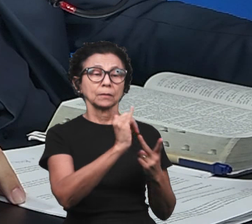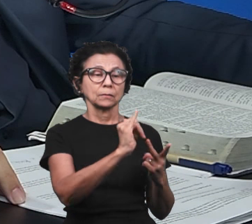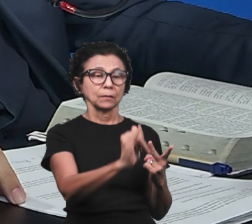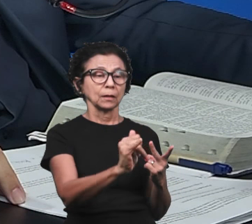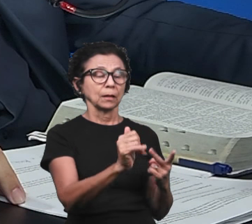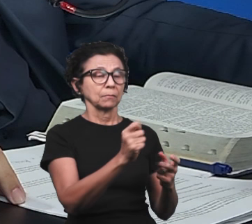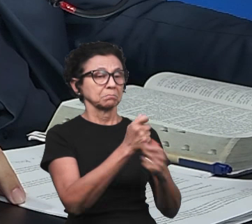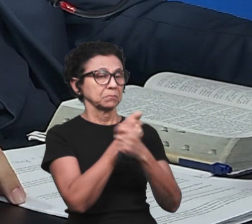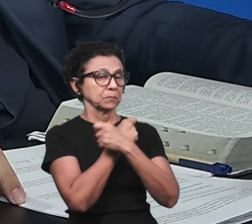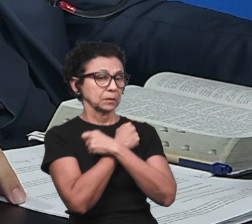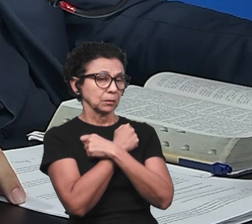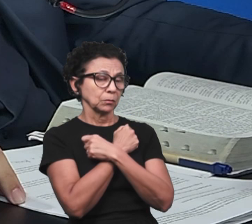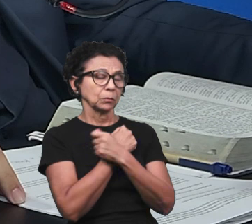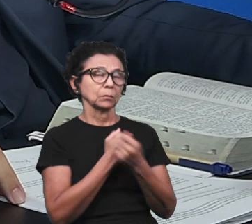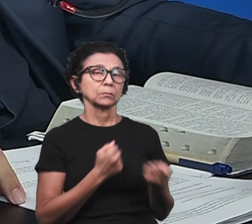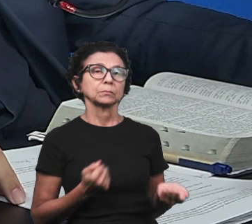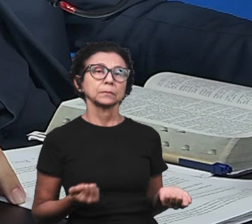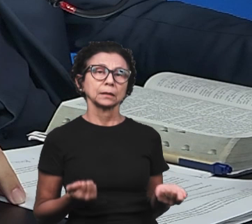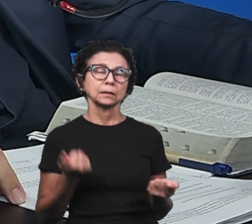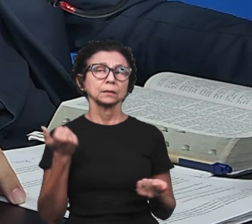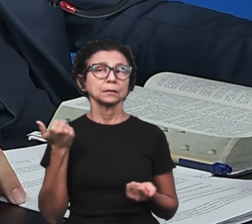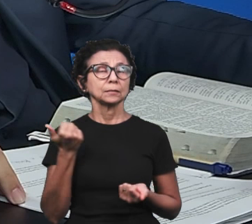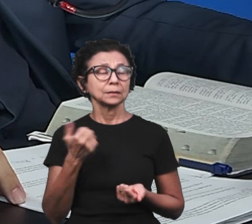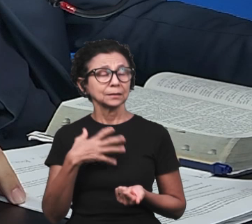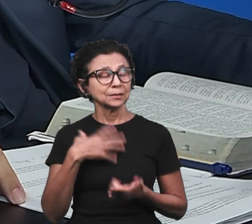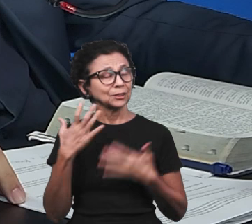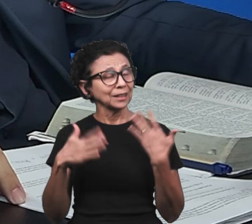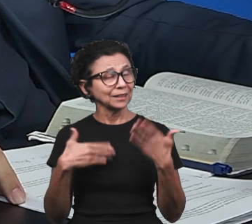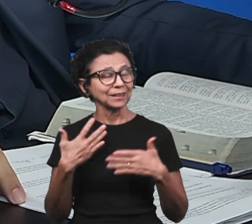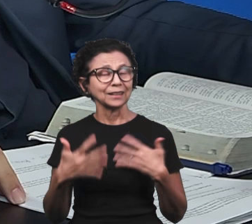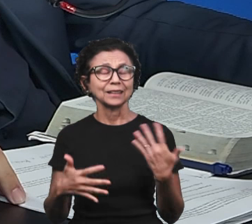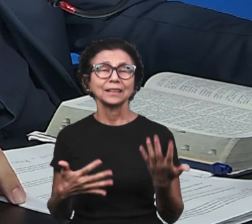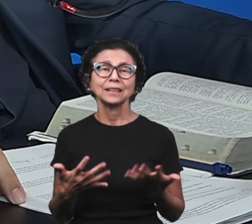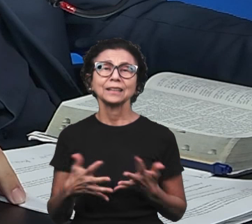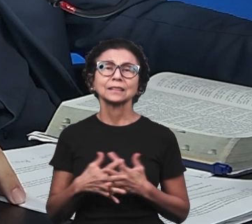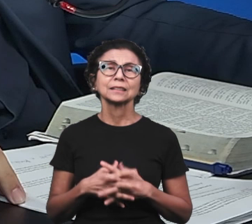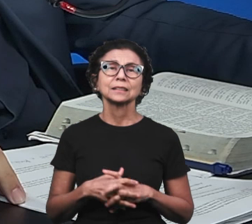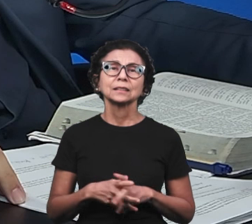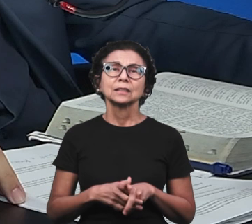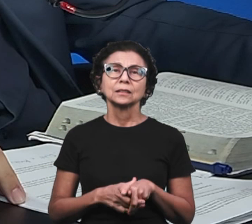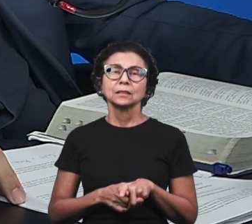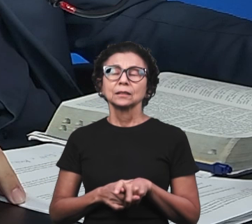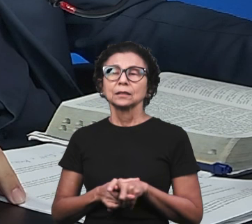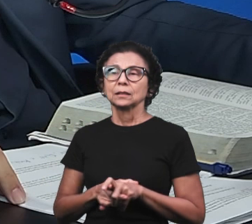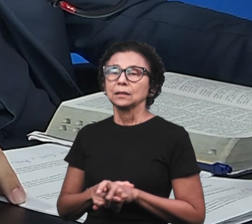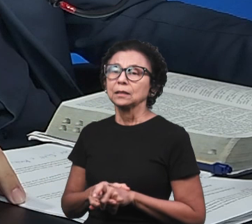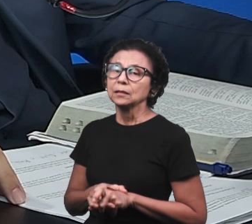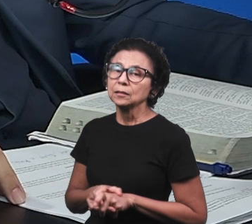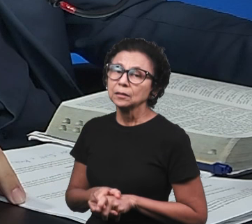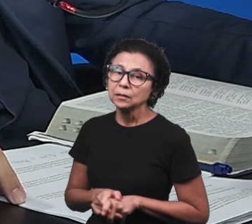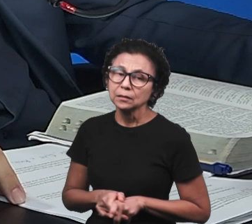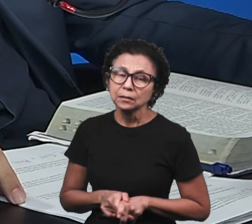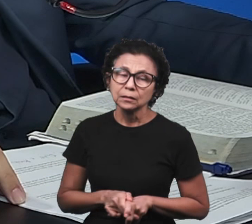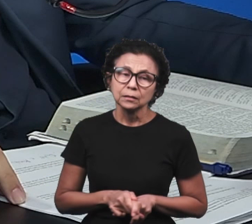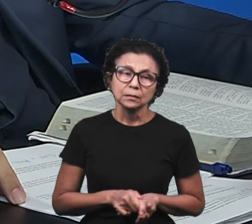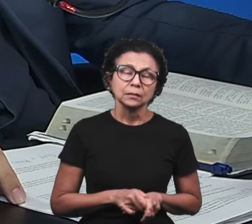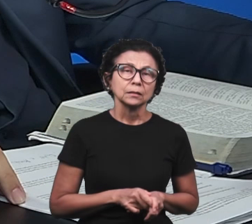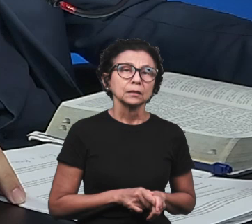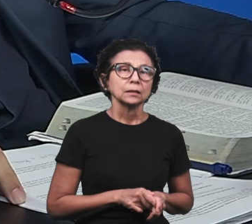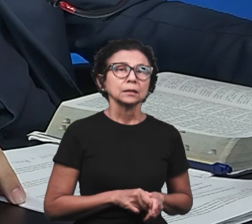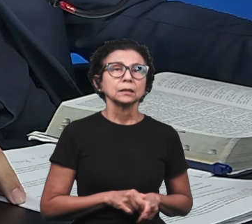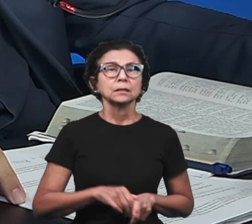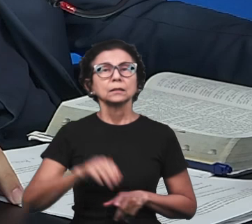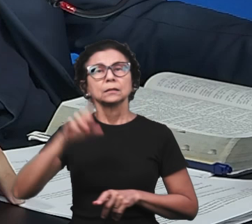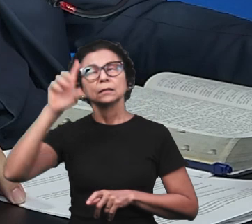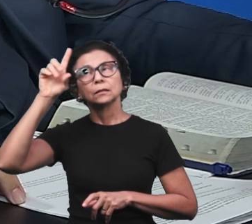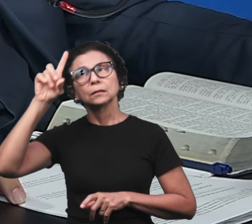muita alegria, e até quando ele foi questionado a respeito da posição dele, Deus o honrou quando fez, nós vamos falar mais